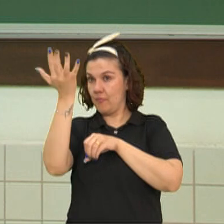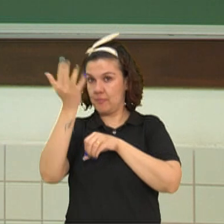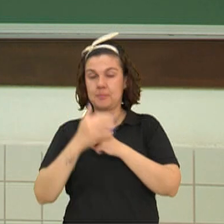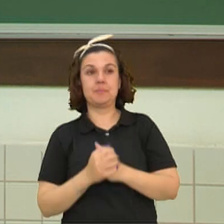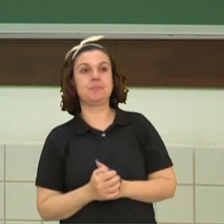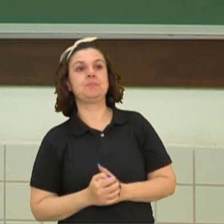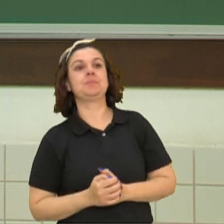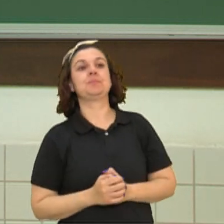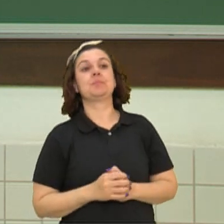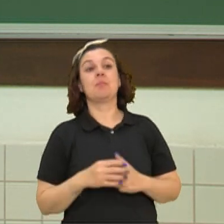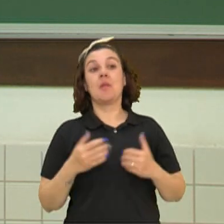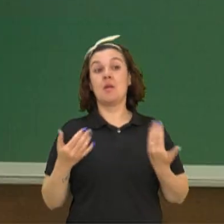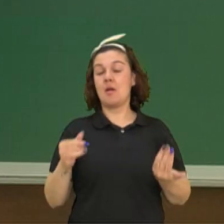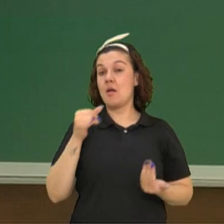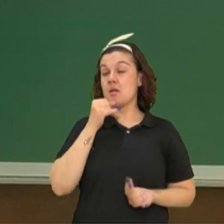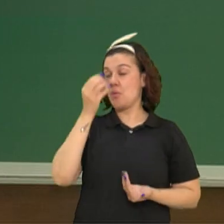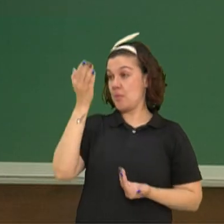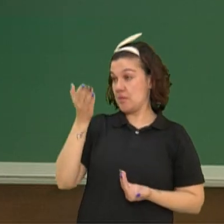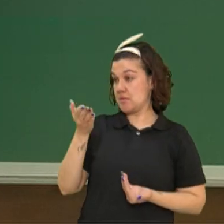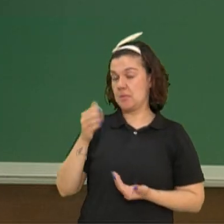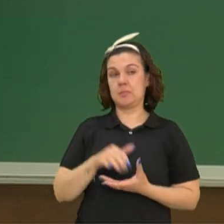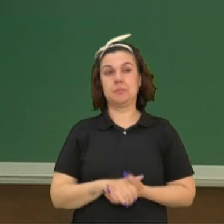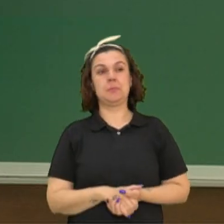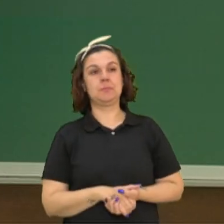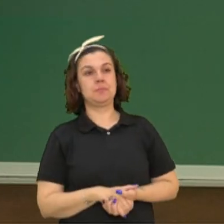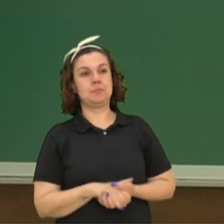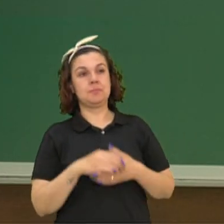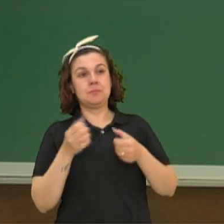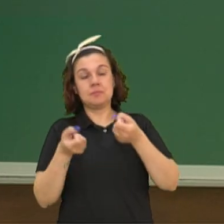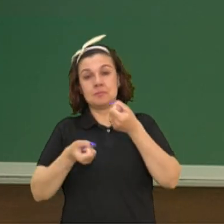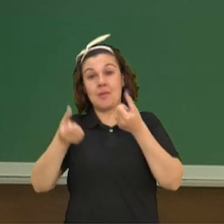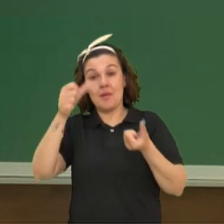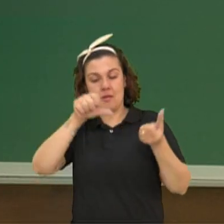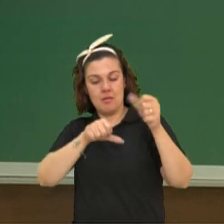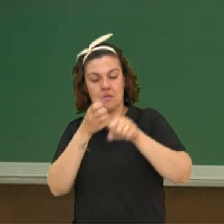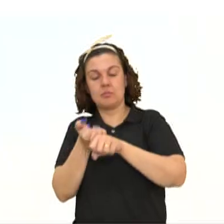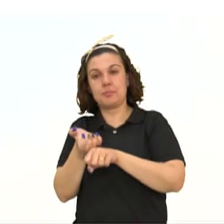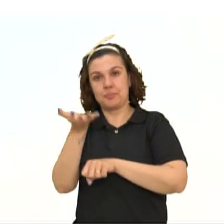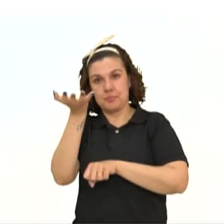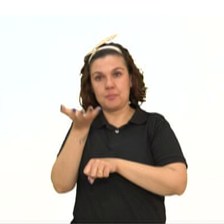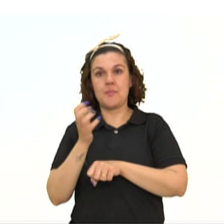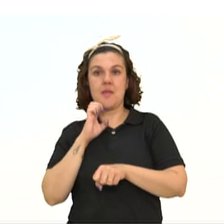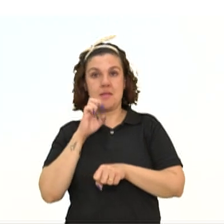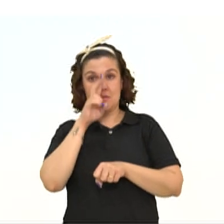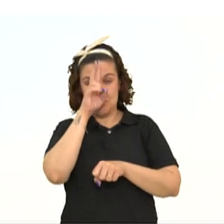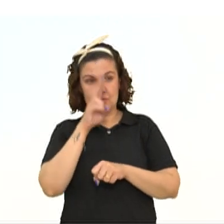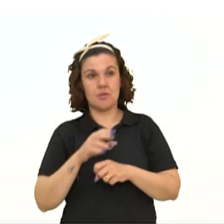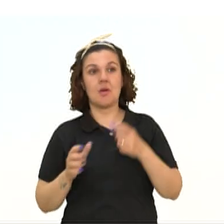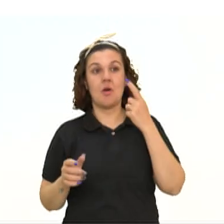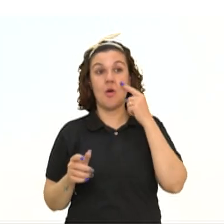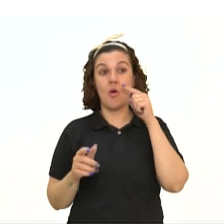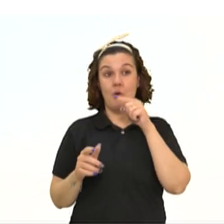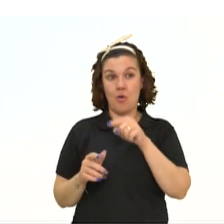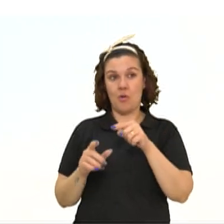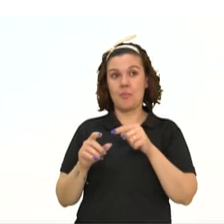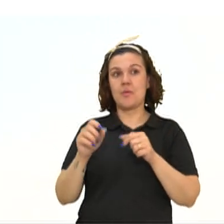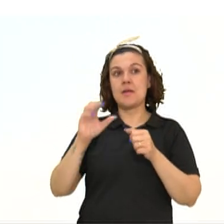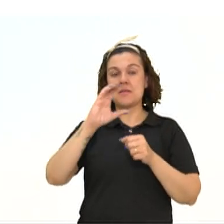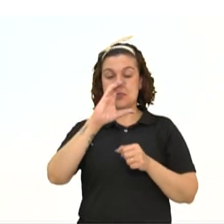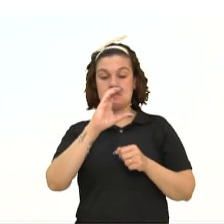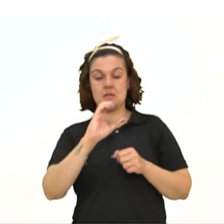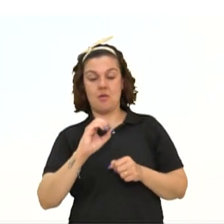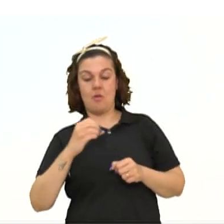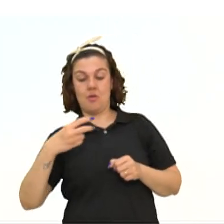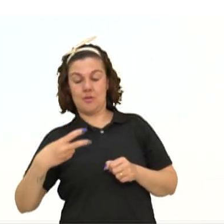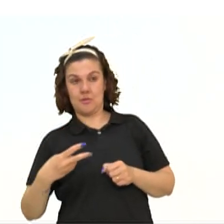Exotérmico libera energia. Aqui a gente tem um exemplo de reação exotérmica. A gente tem a formação do dióxido de carbono e